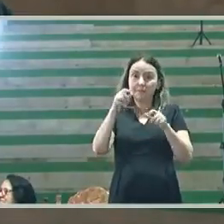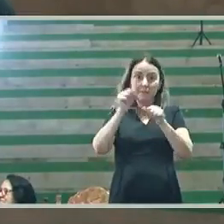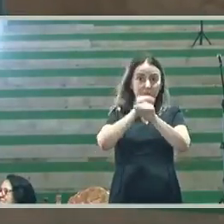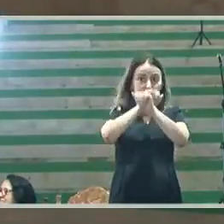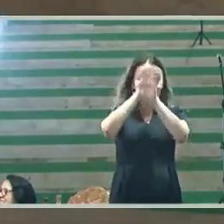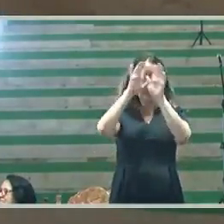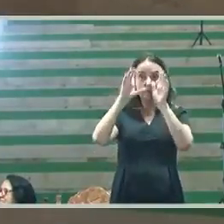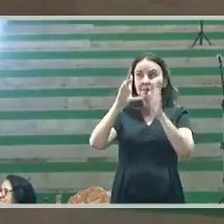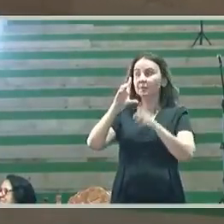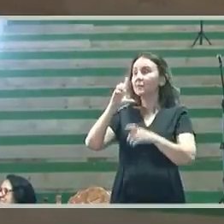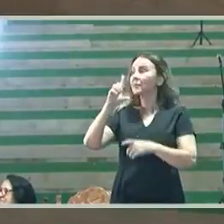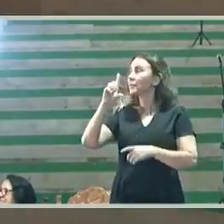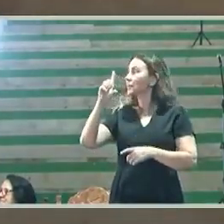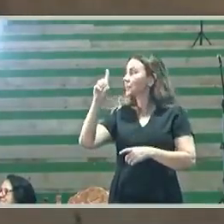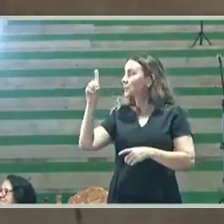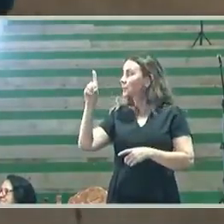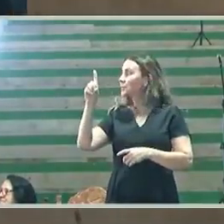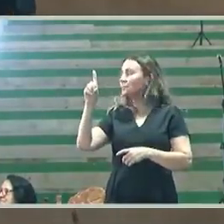minha vitória.